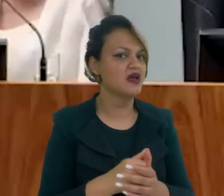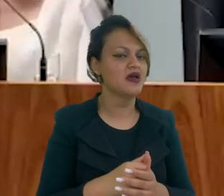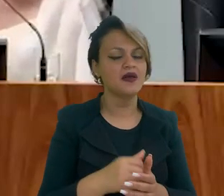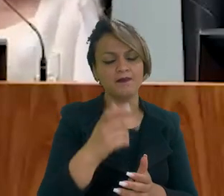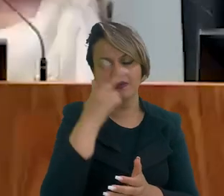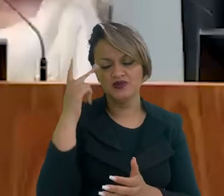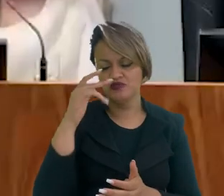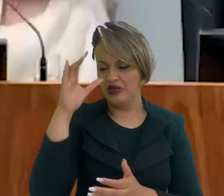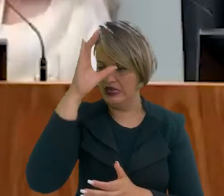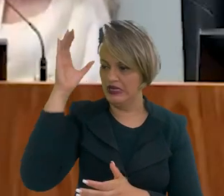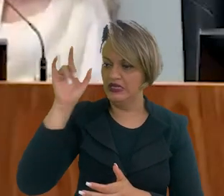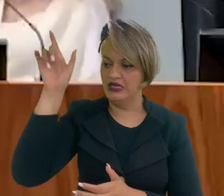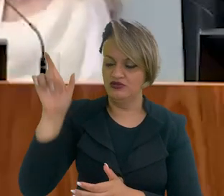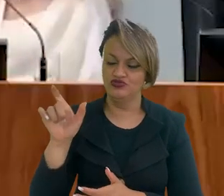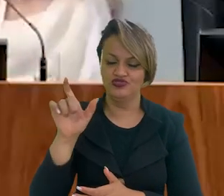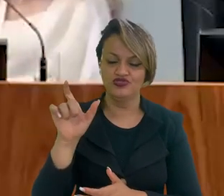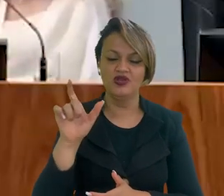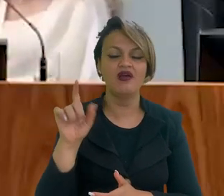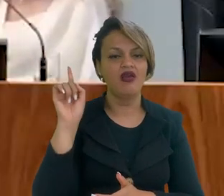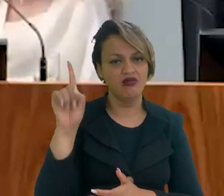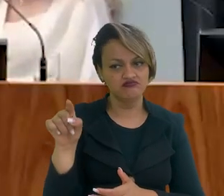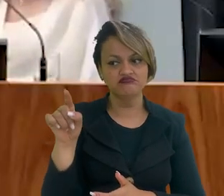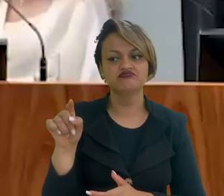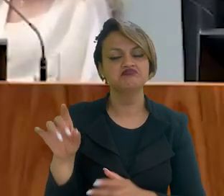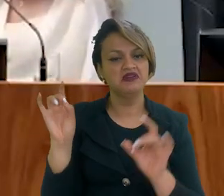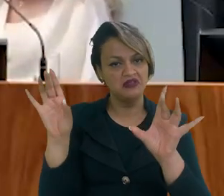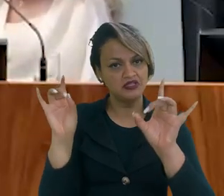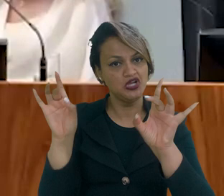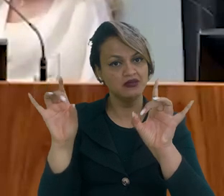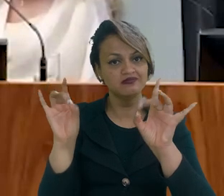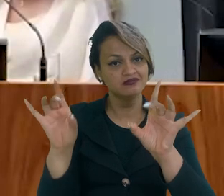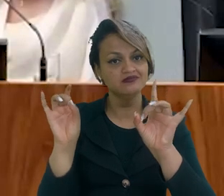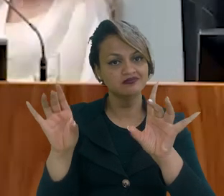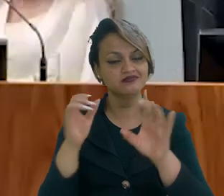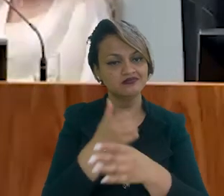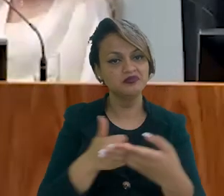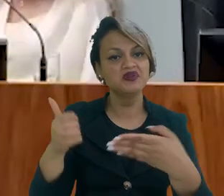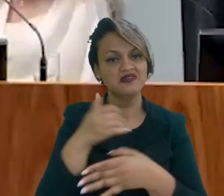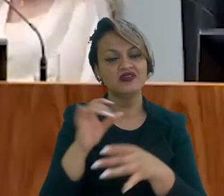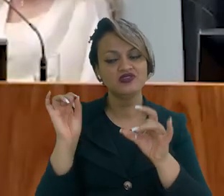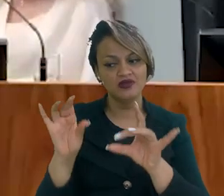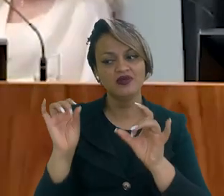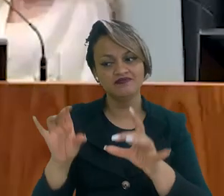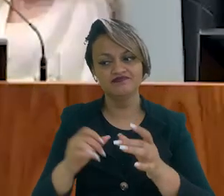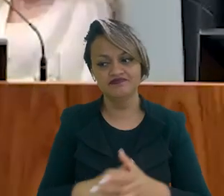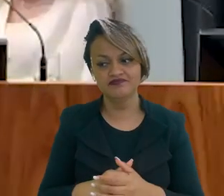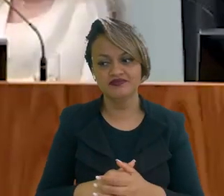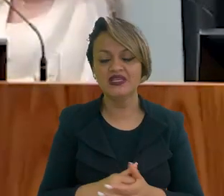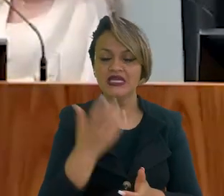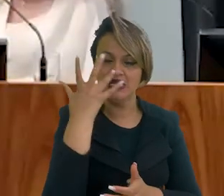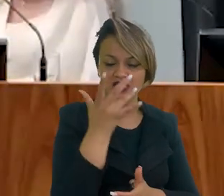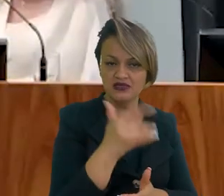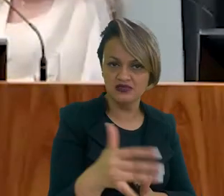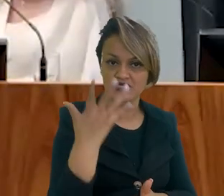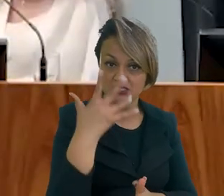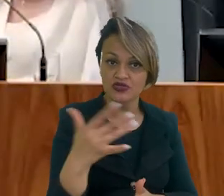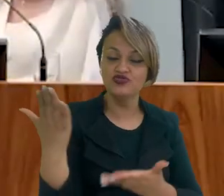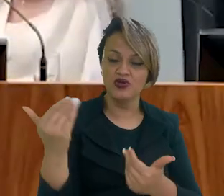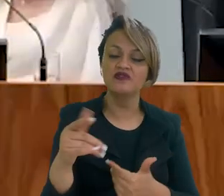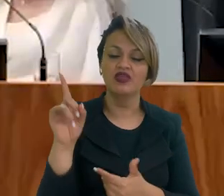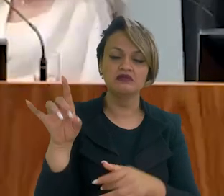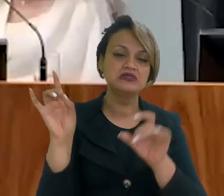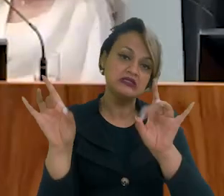não estou falando só 100% dos casos Mas se a gente parar para pensar consumidor é um estado ele é um status privilegiado